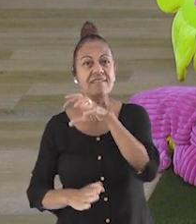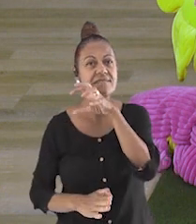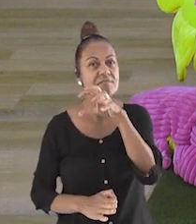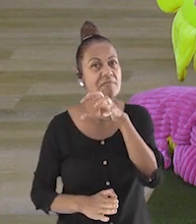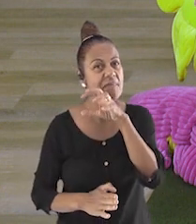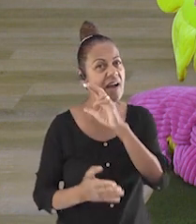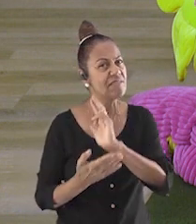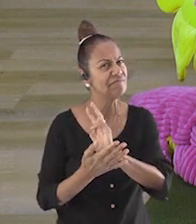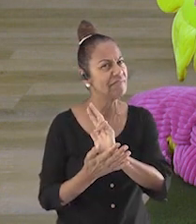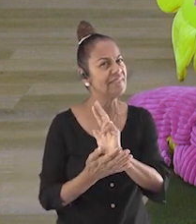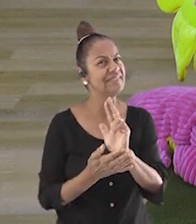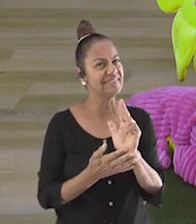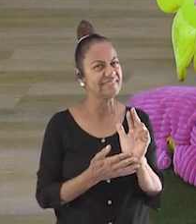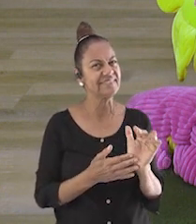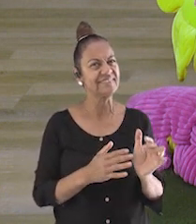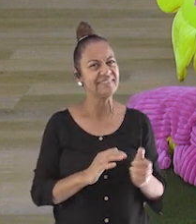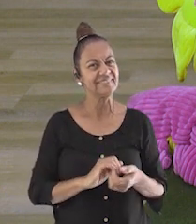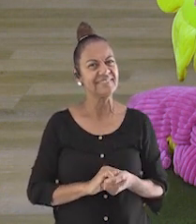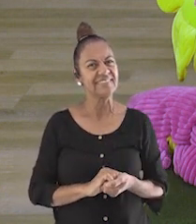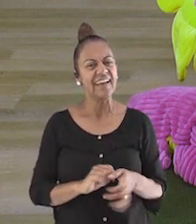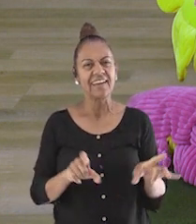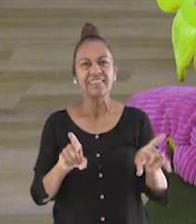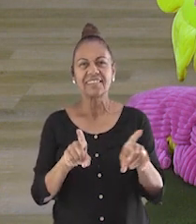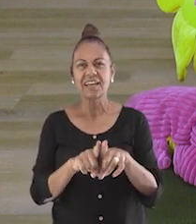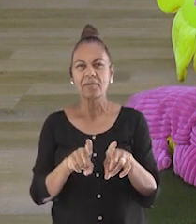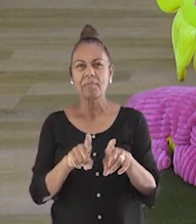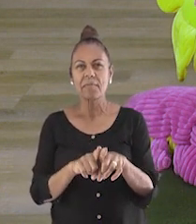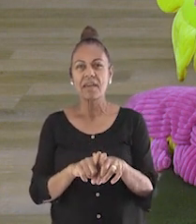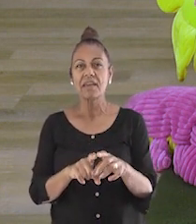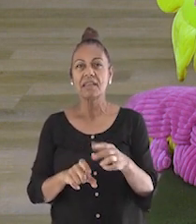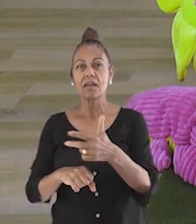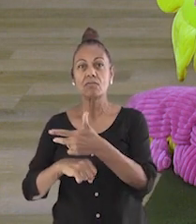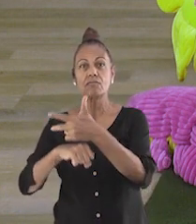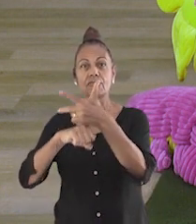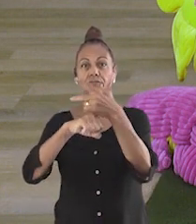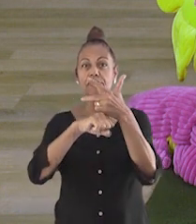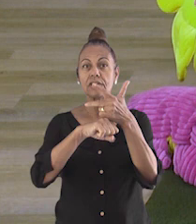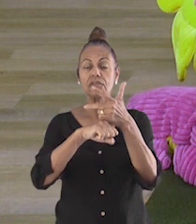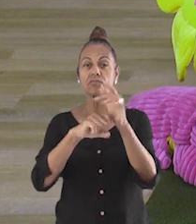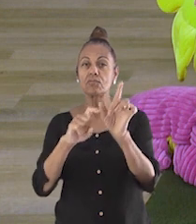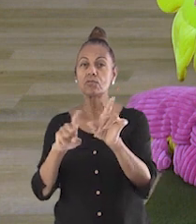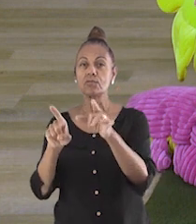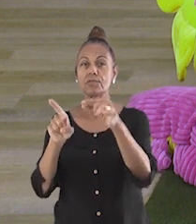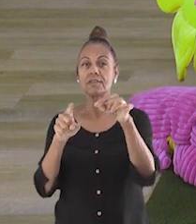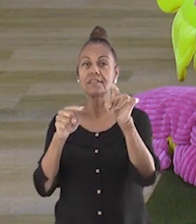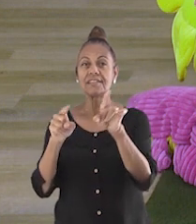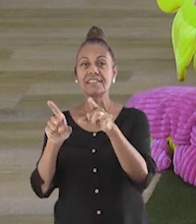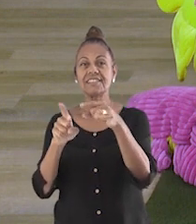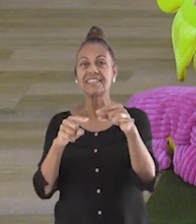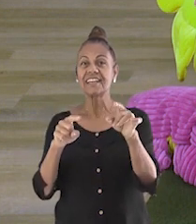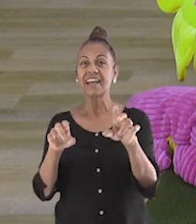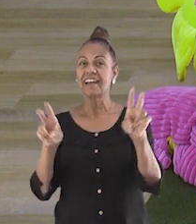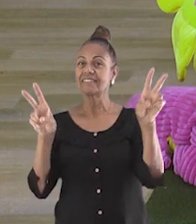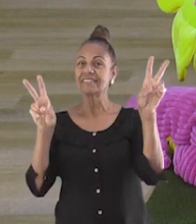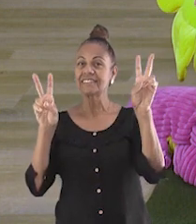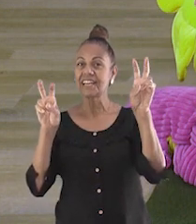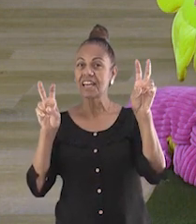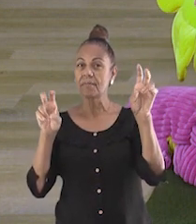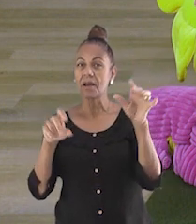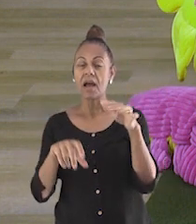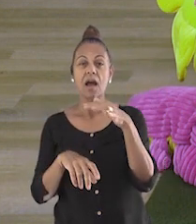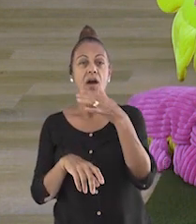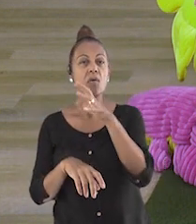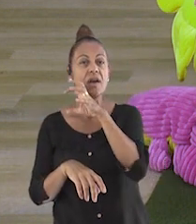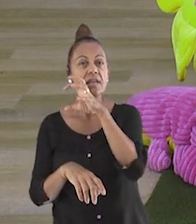Ah, pessoal! Hoje também vamos assistir a um vídeo musical sobre os bichinhos